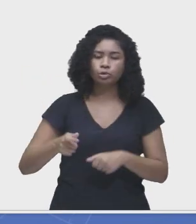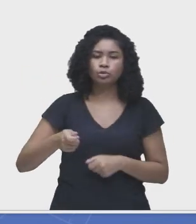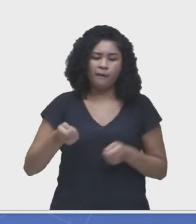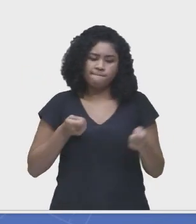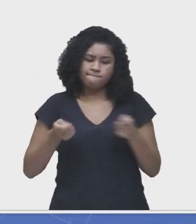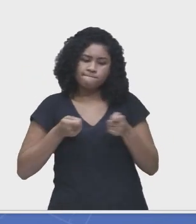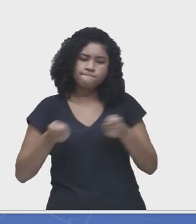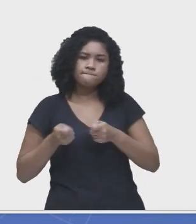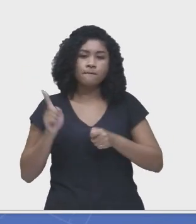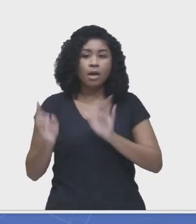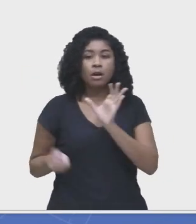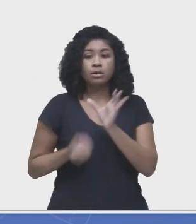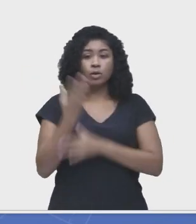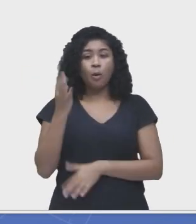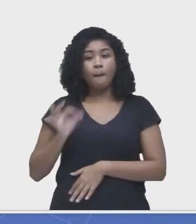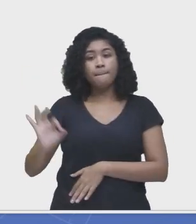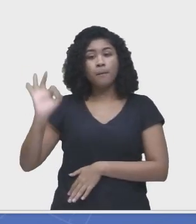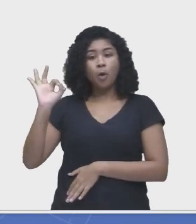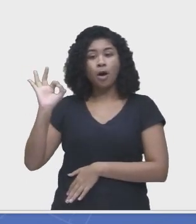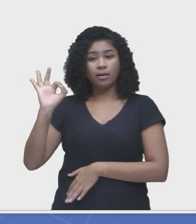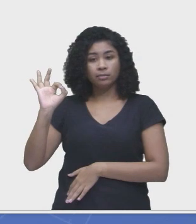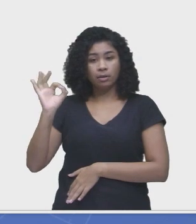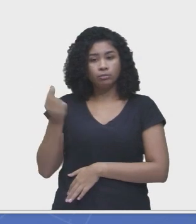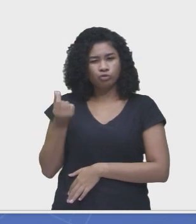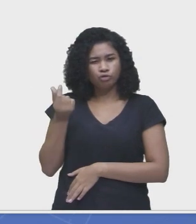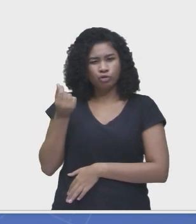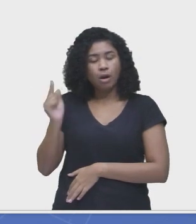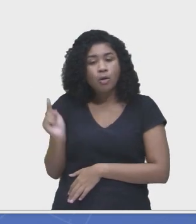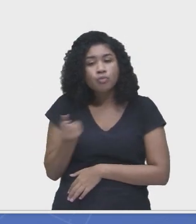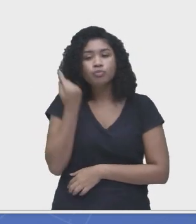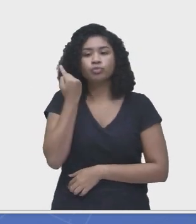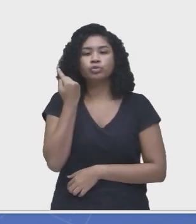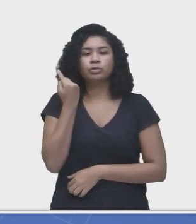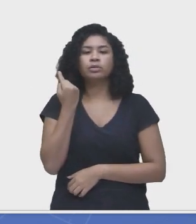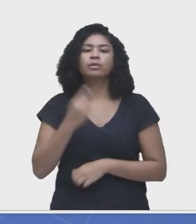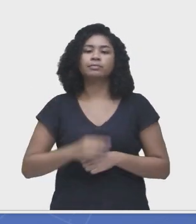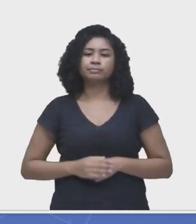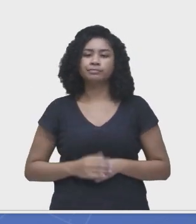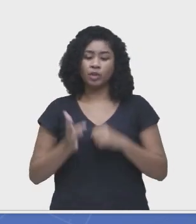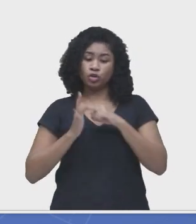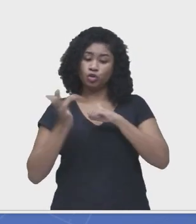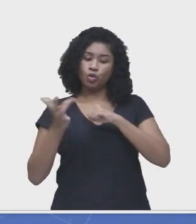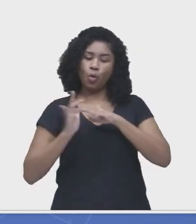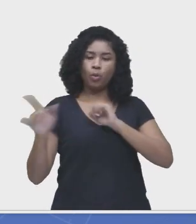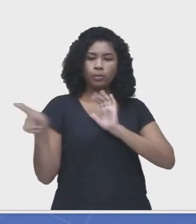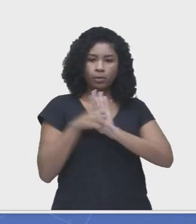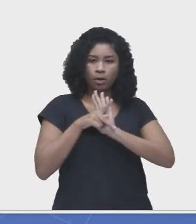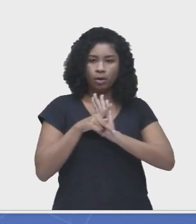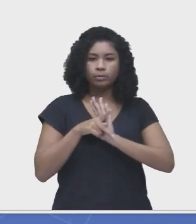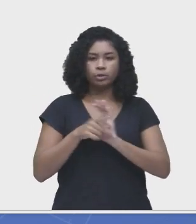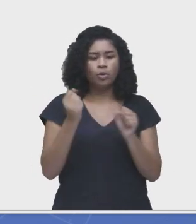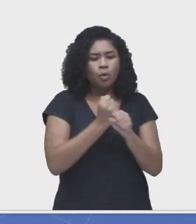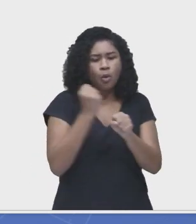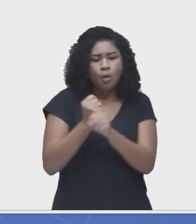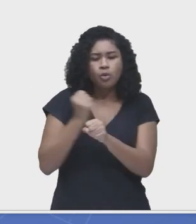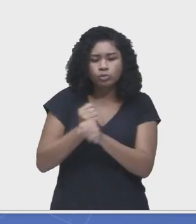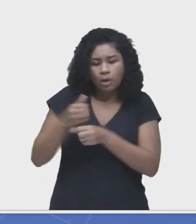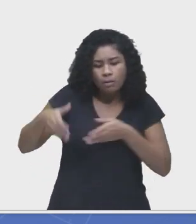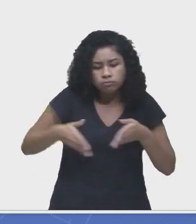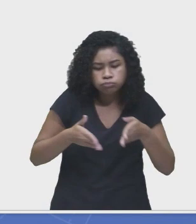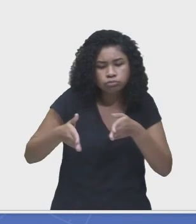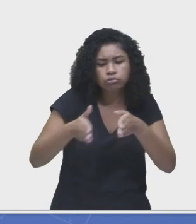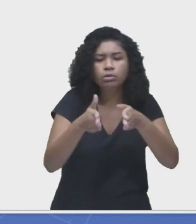o dárico de ouro. Construiu estradas em todo o império. Então, Dario, por que essas estradas? Essas estradas,